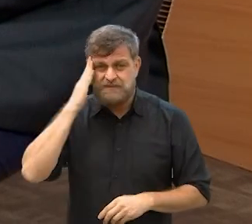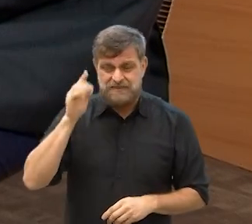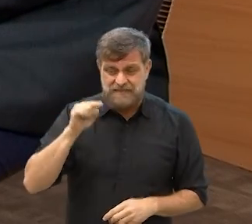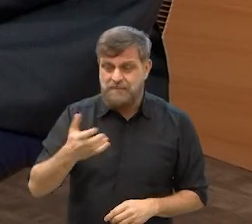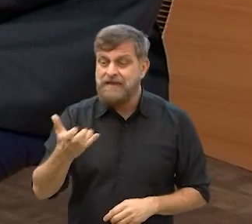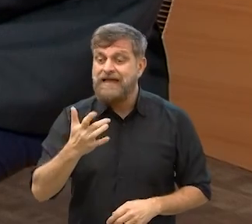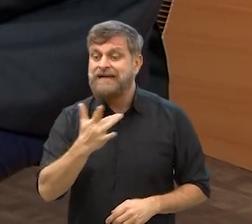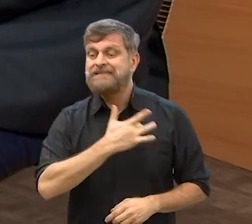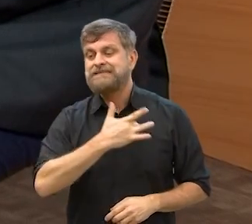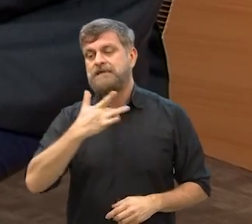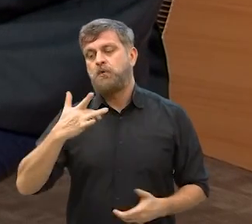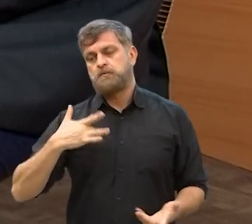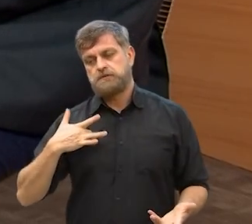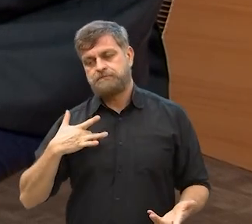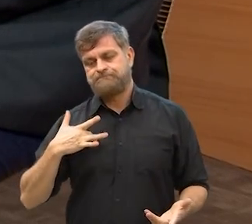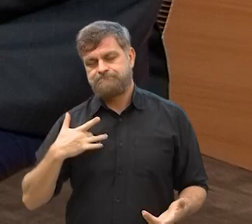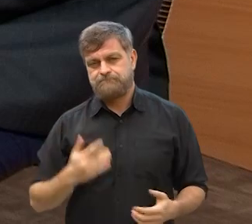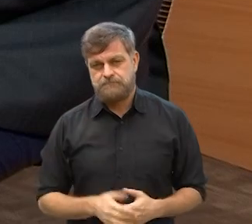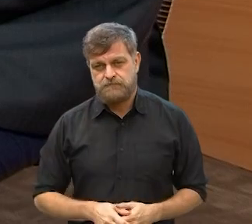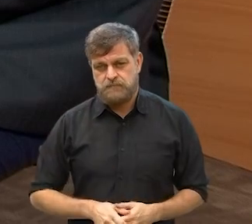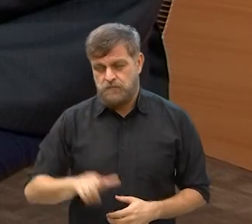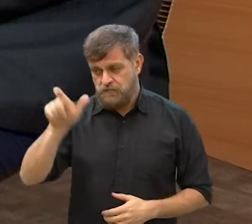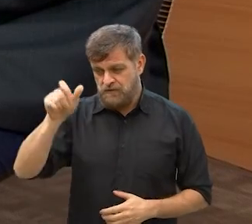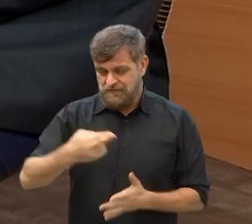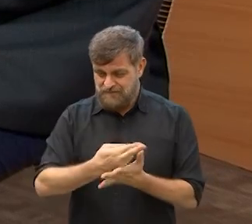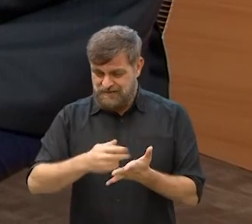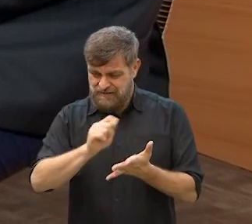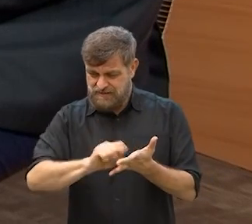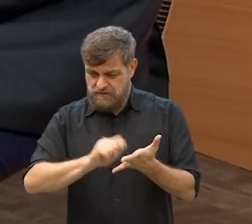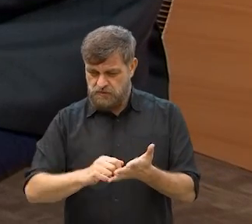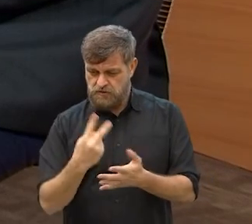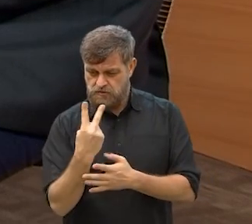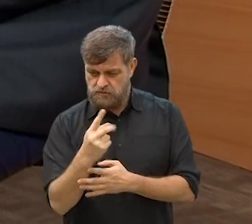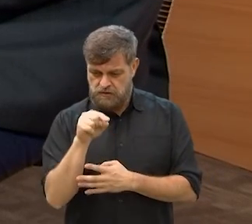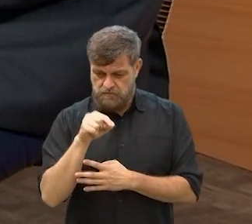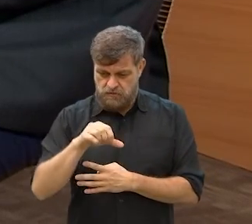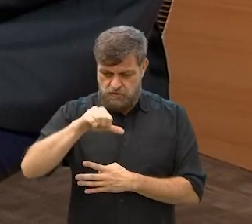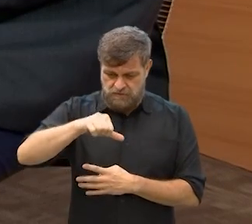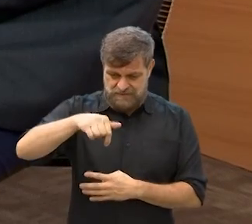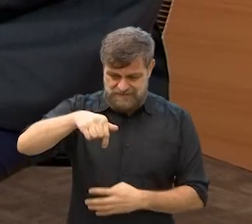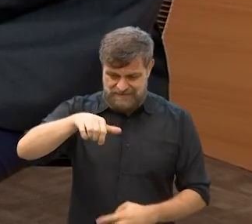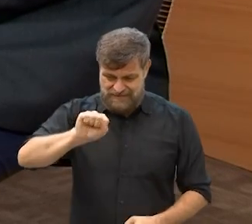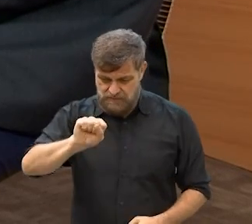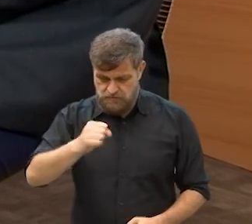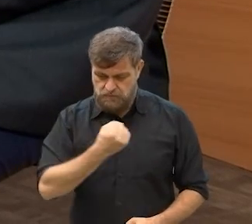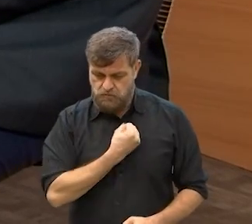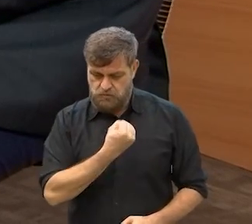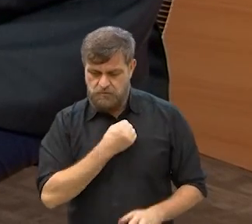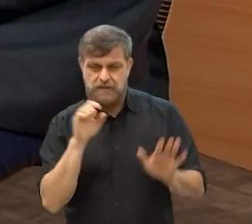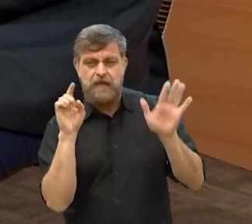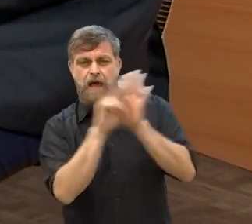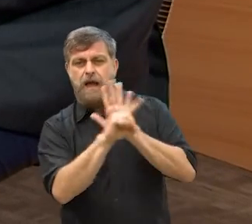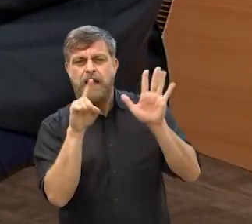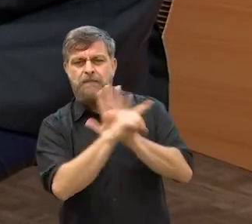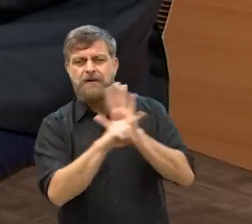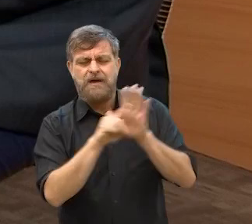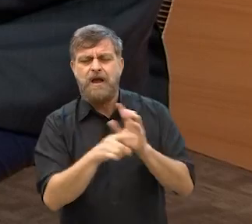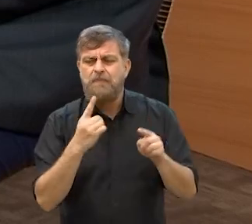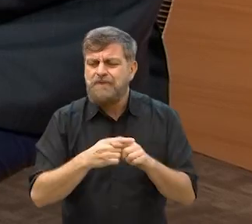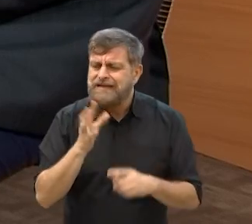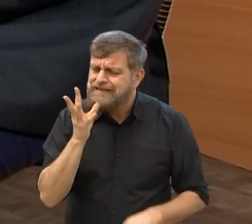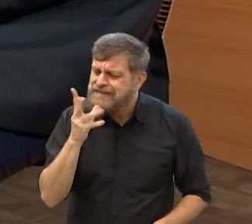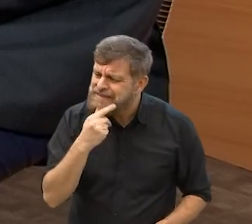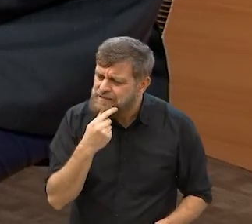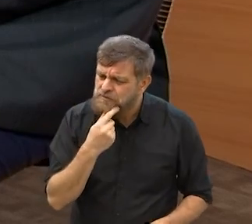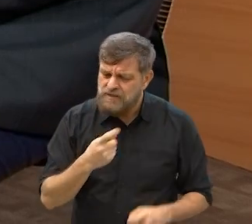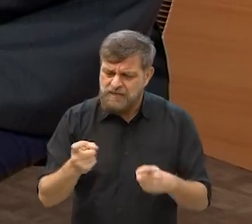quer saúde, né? Por isso que o senhor fez esse requerimento, 2.978, que está questionando aí a demora no agendamento